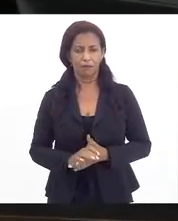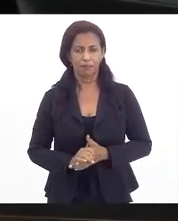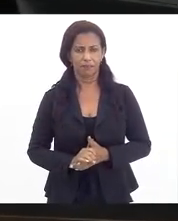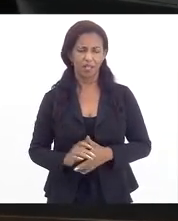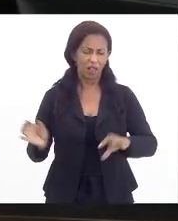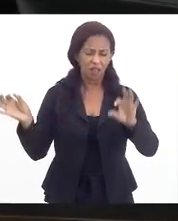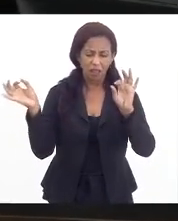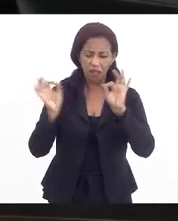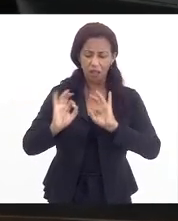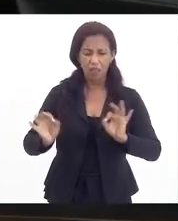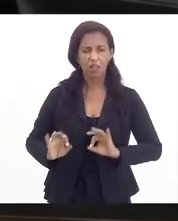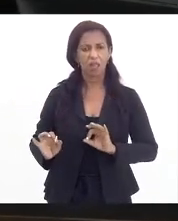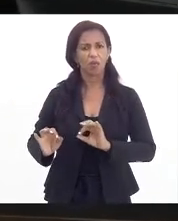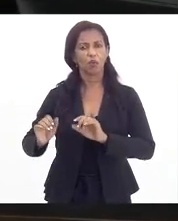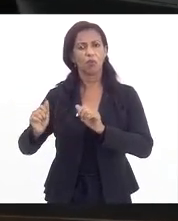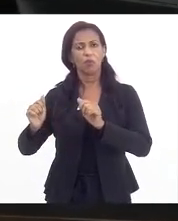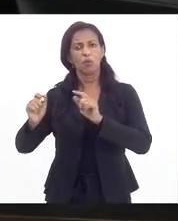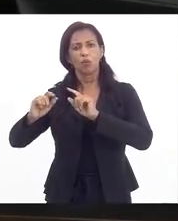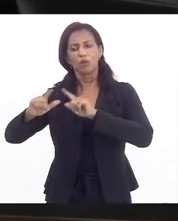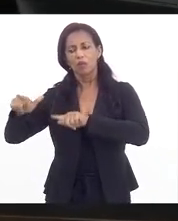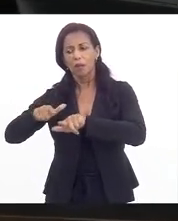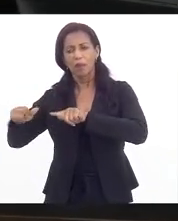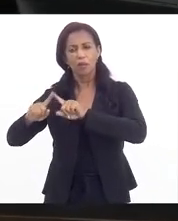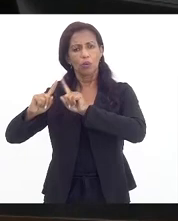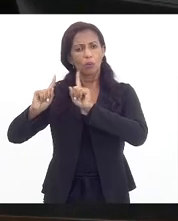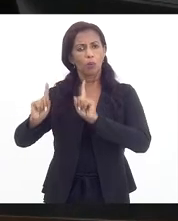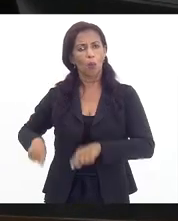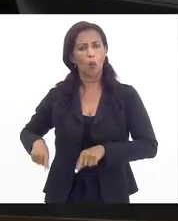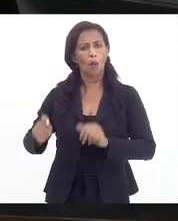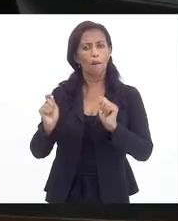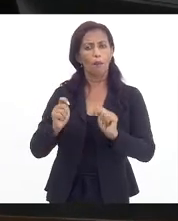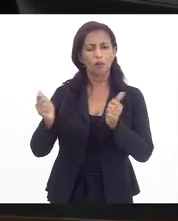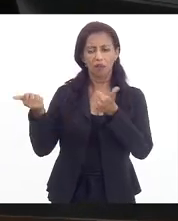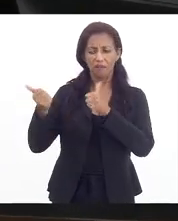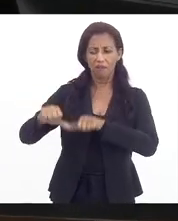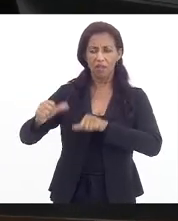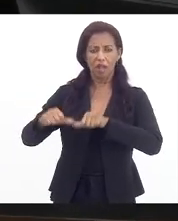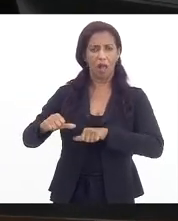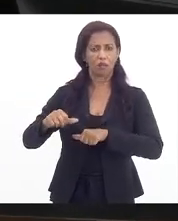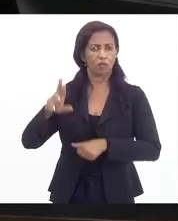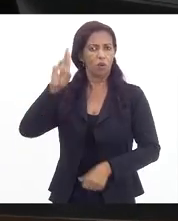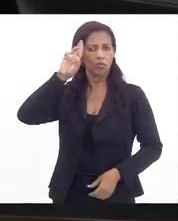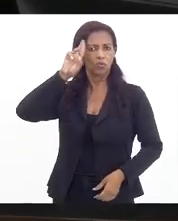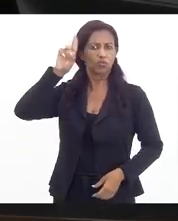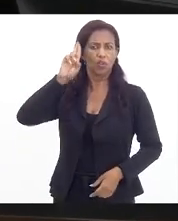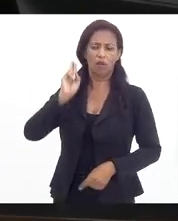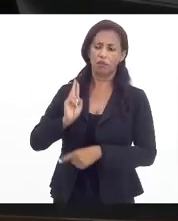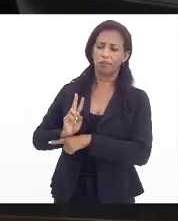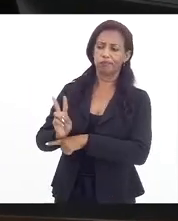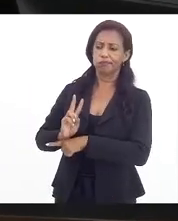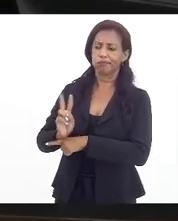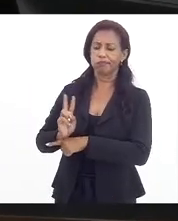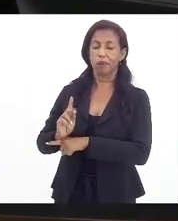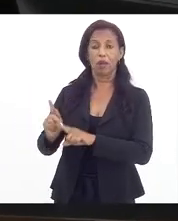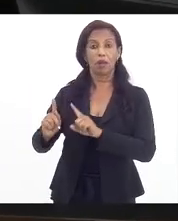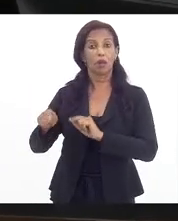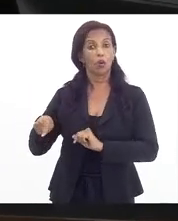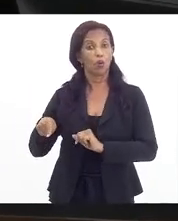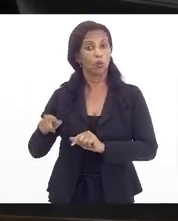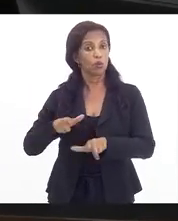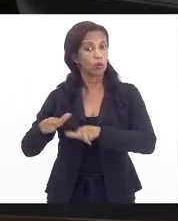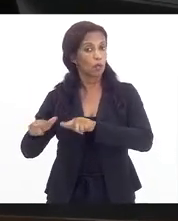em nenhum servidor pode ser avaliado a critério do seu chefe o servidor pode ser